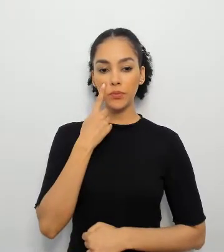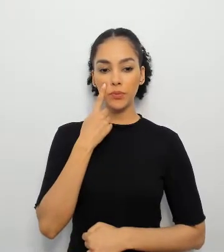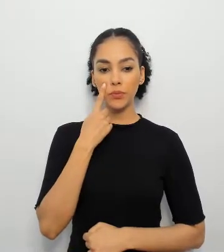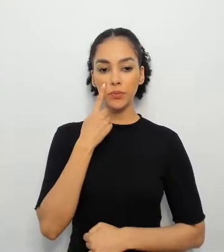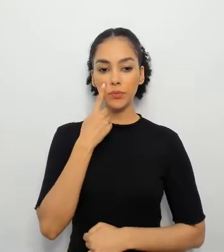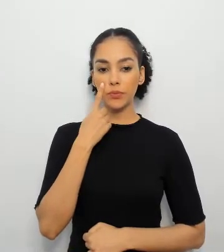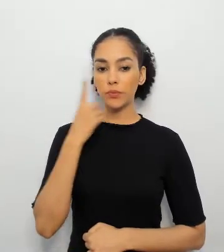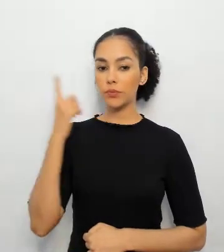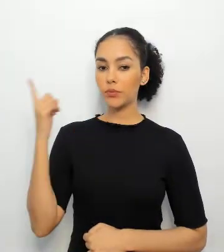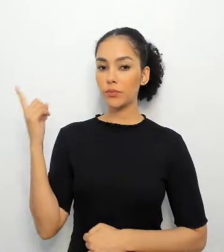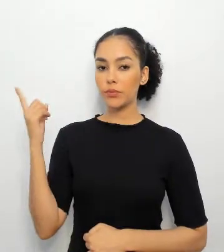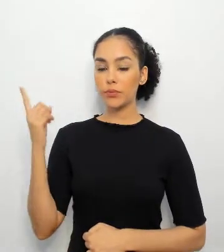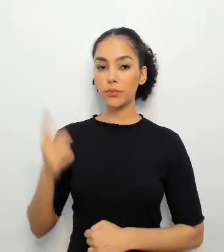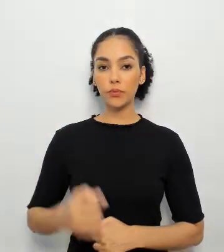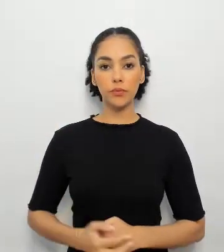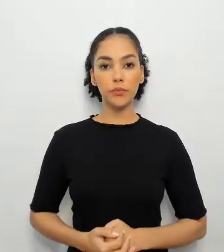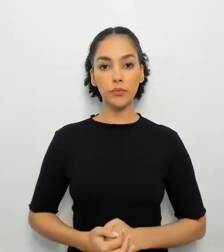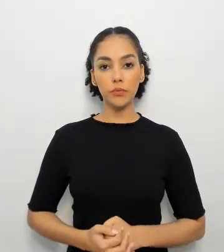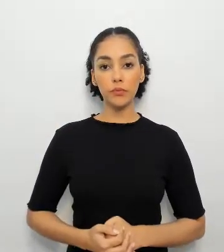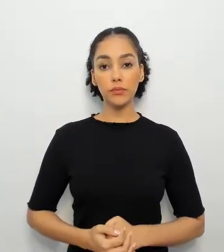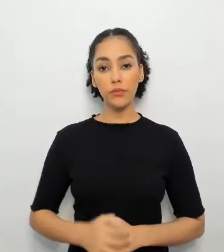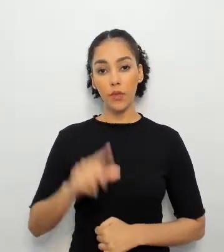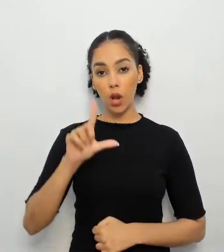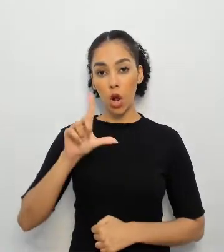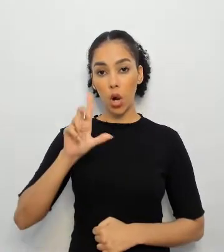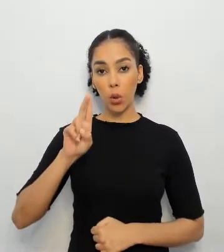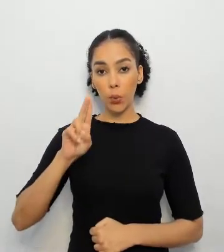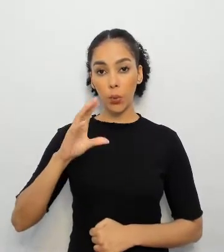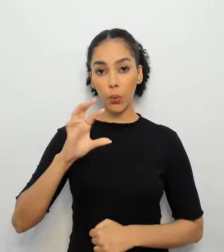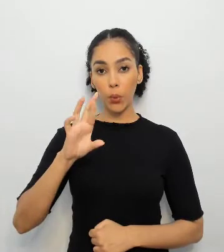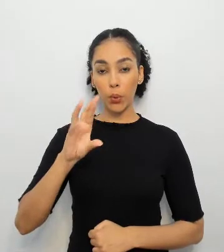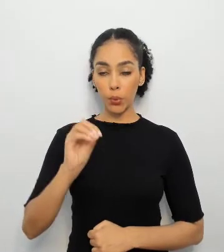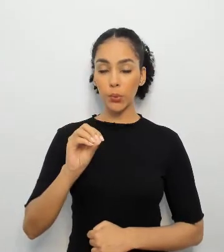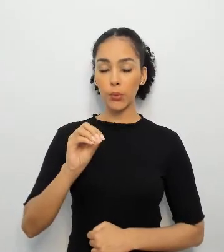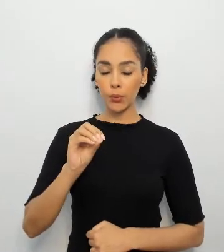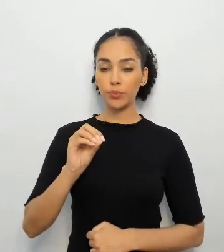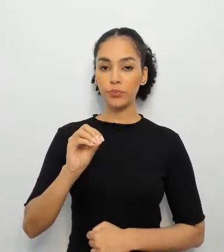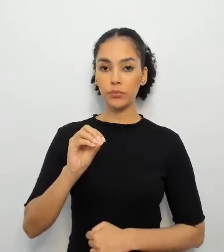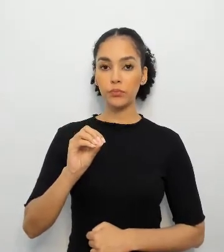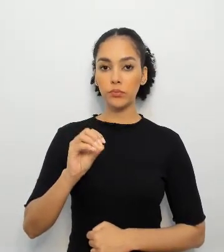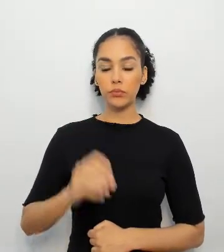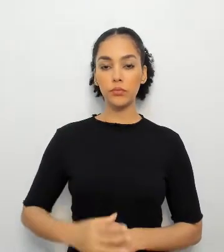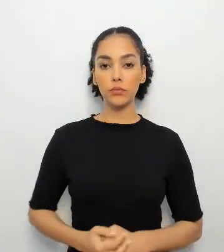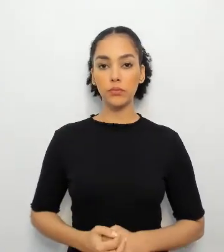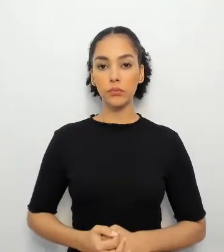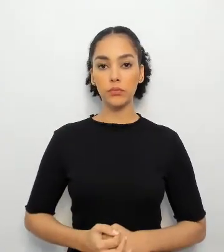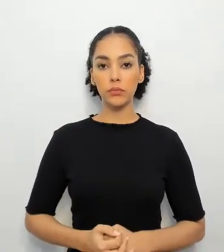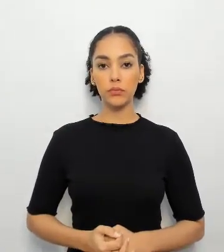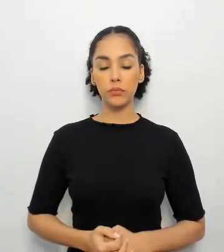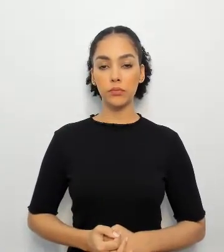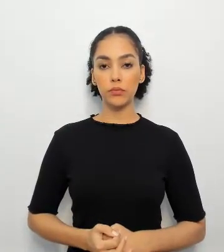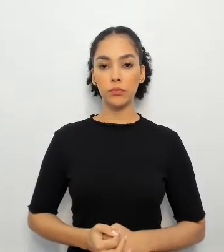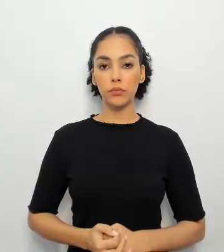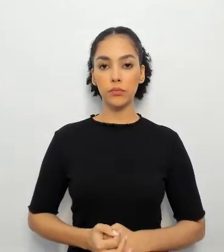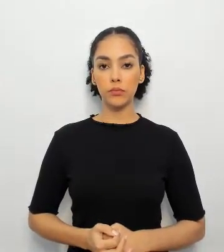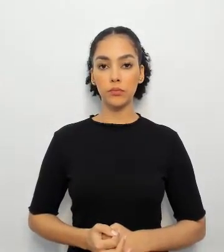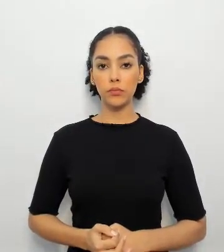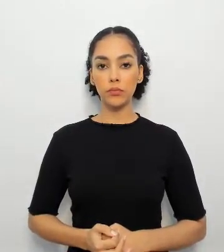função, ou o lucro, melhor ainda, né? O lucro, que é o que eu estou traçando o gráfico, o